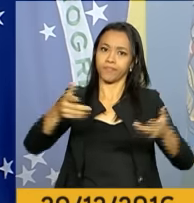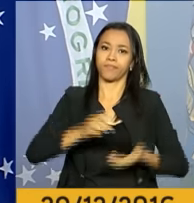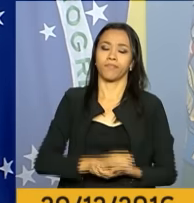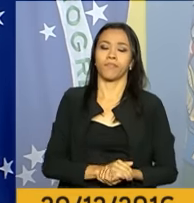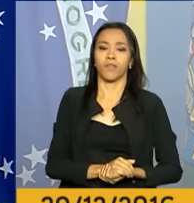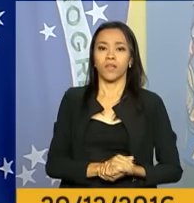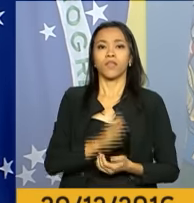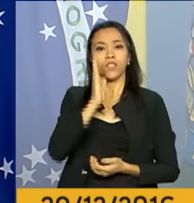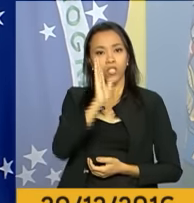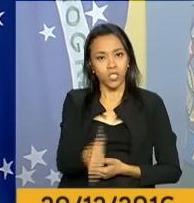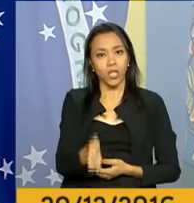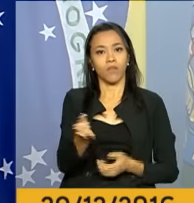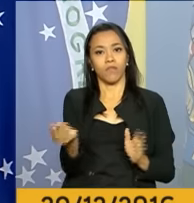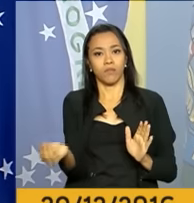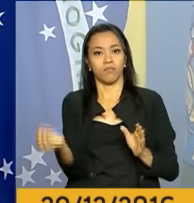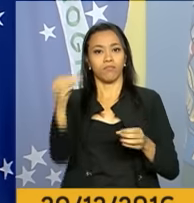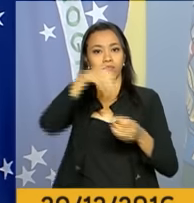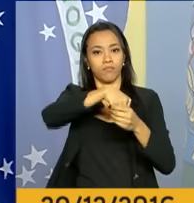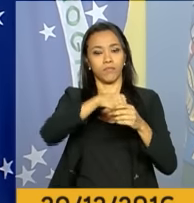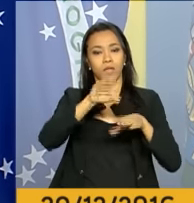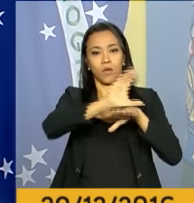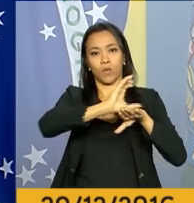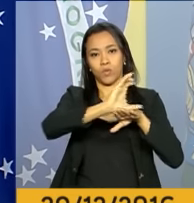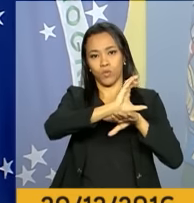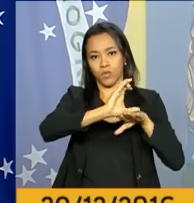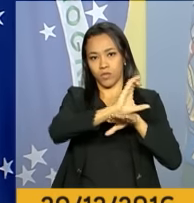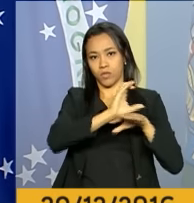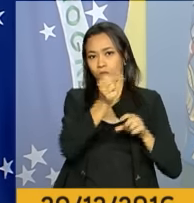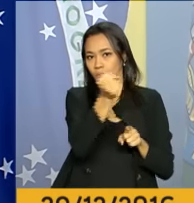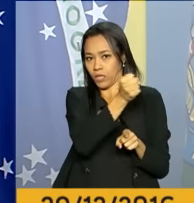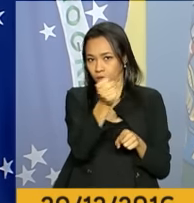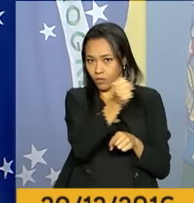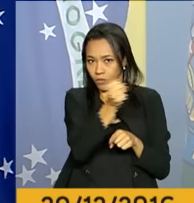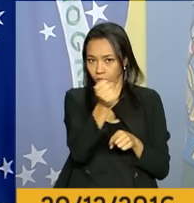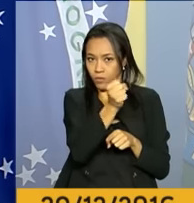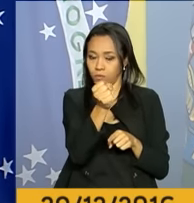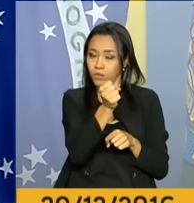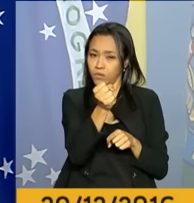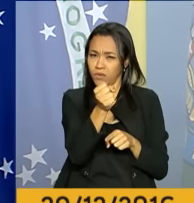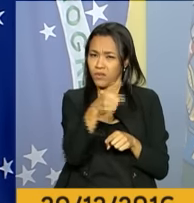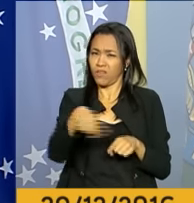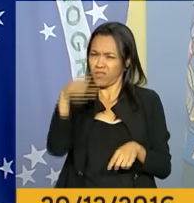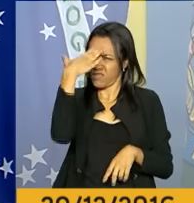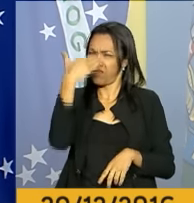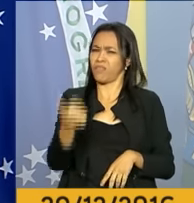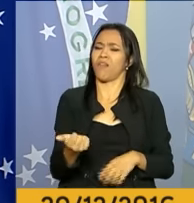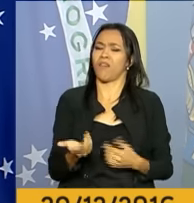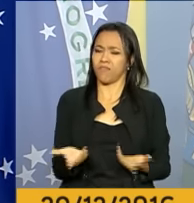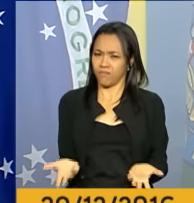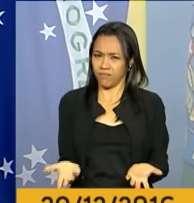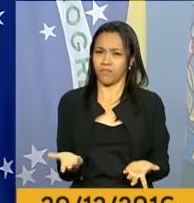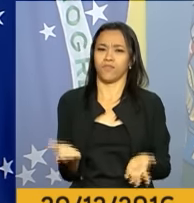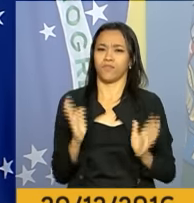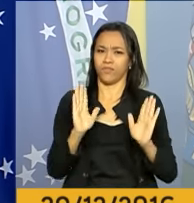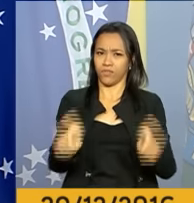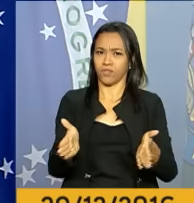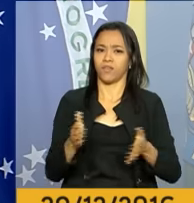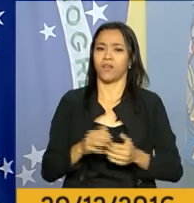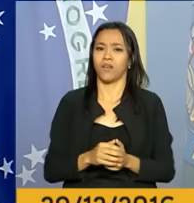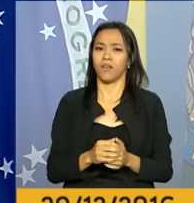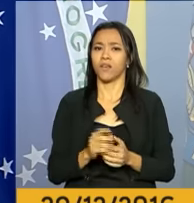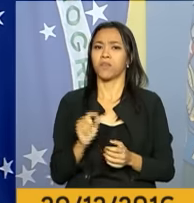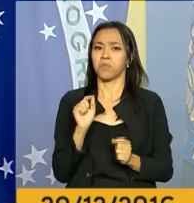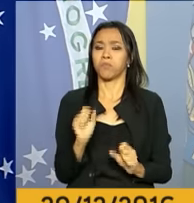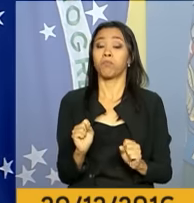ressaltada pela constituição de 88 mas que vocês sabem a todo momento pode surgir